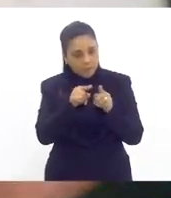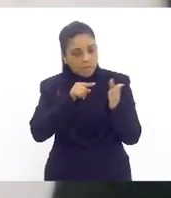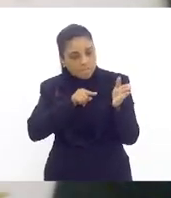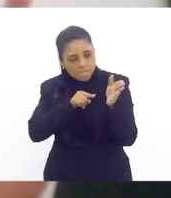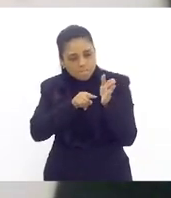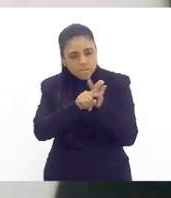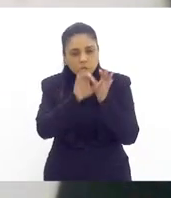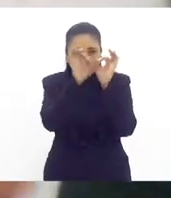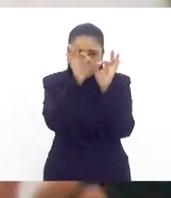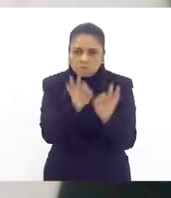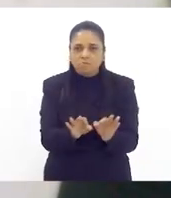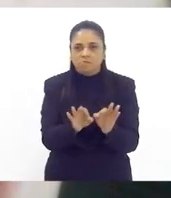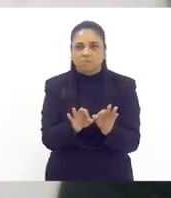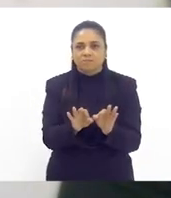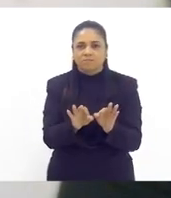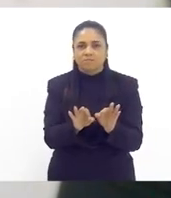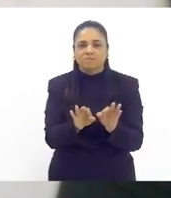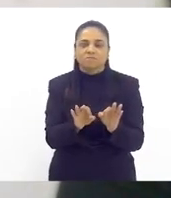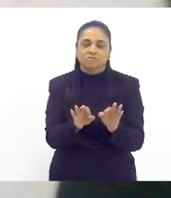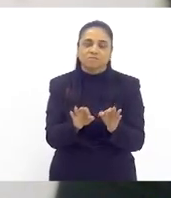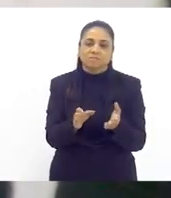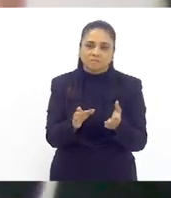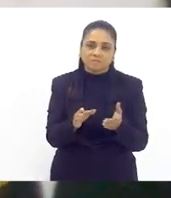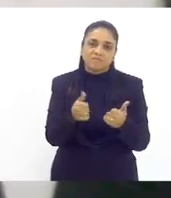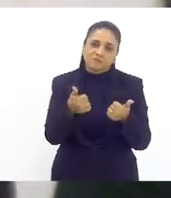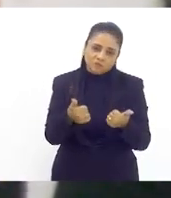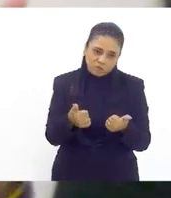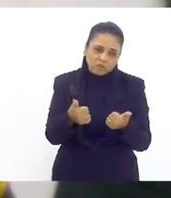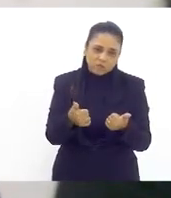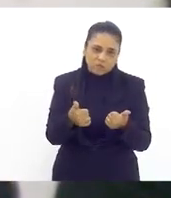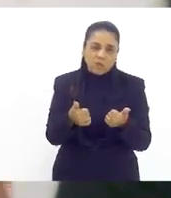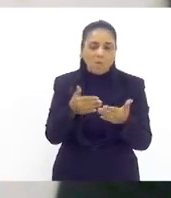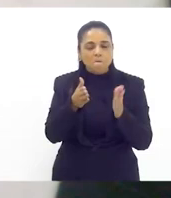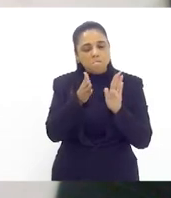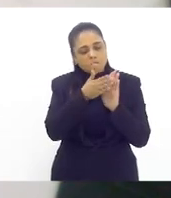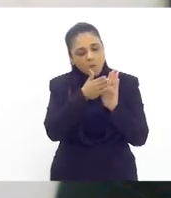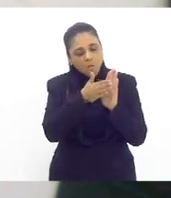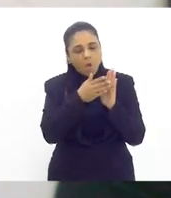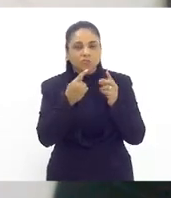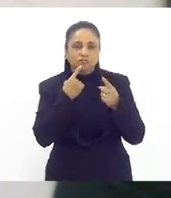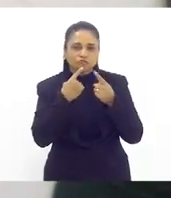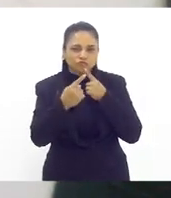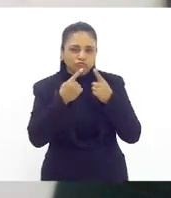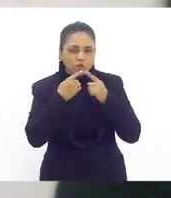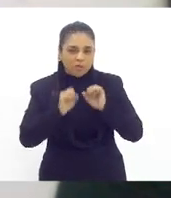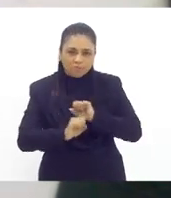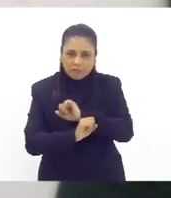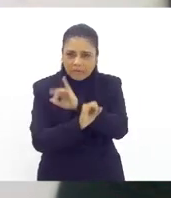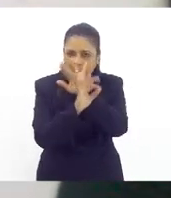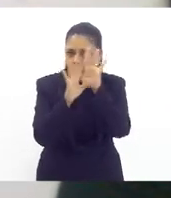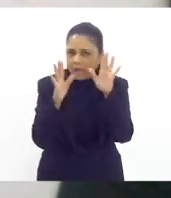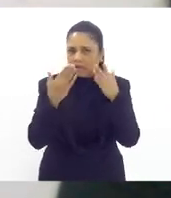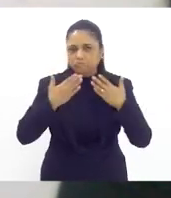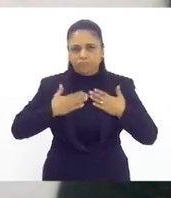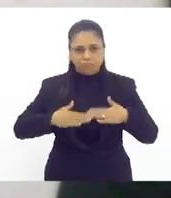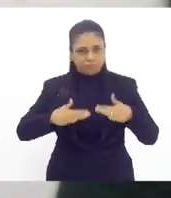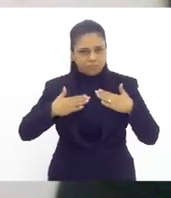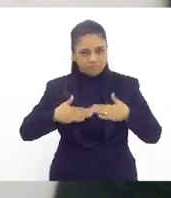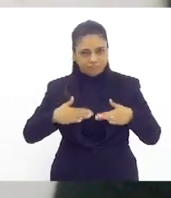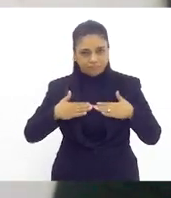um pouco mais qualificado mas a gente vai tentar dar conta do mesmo jeito então é só Nessa proposta de diálogo bem franco e tranquilo que